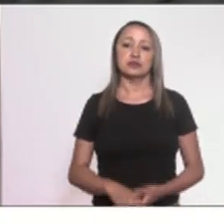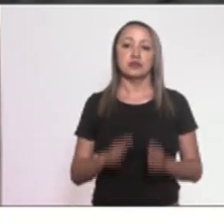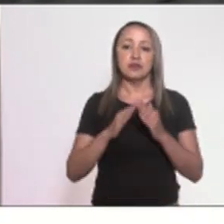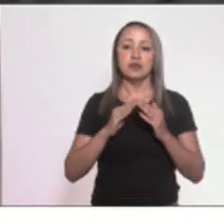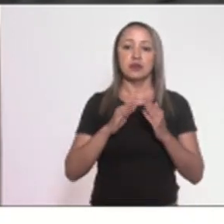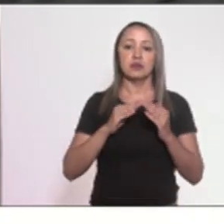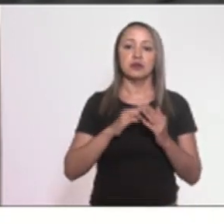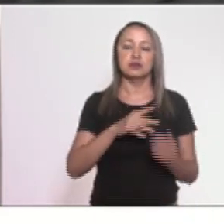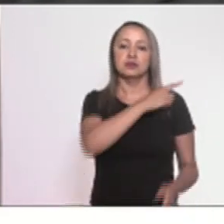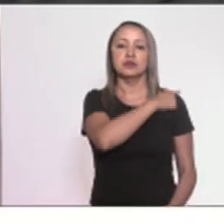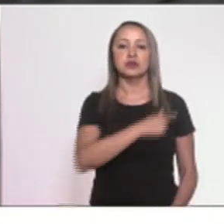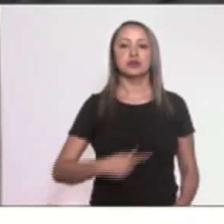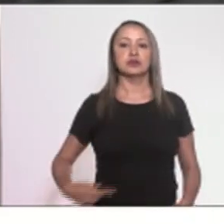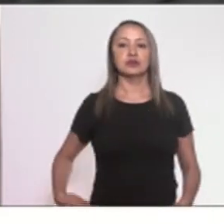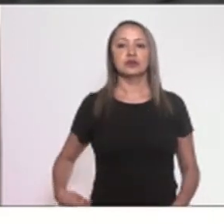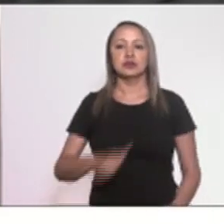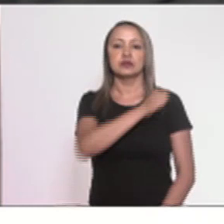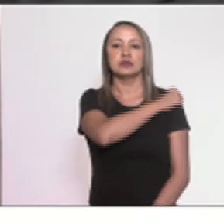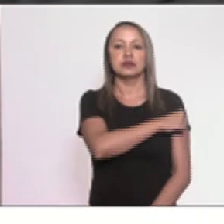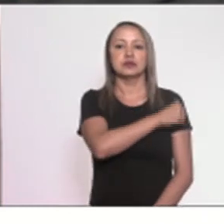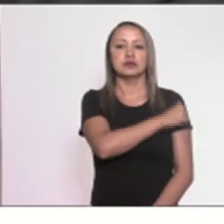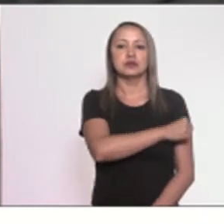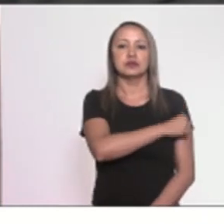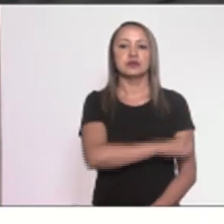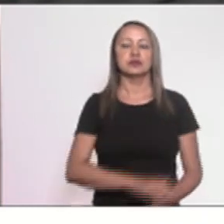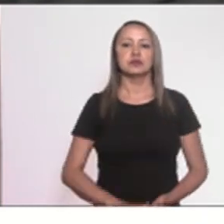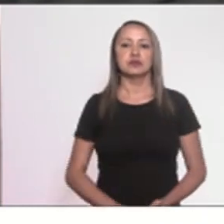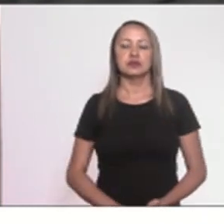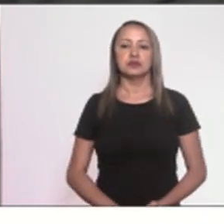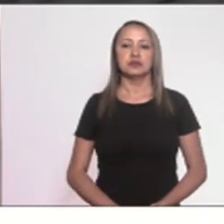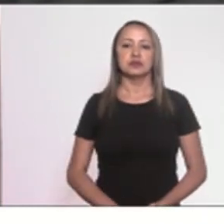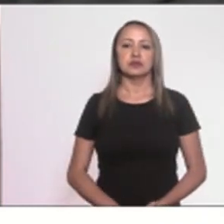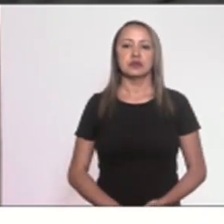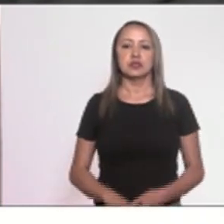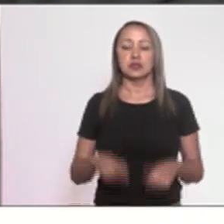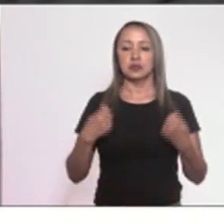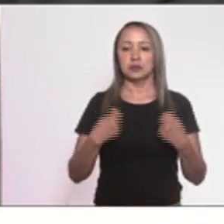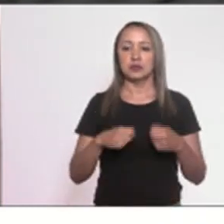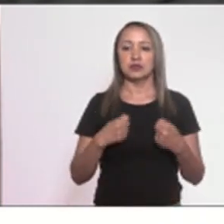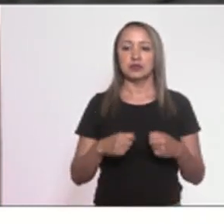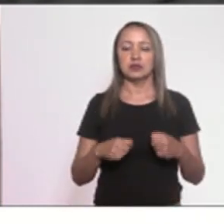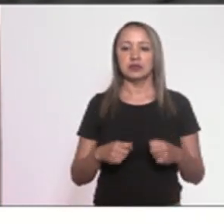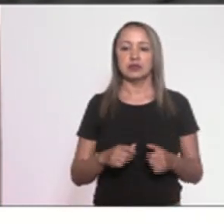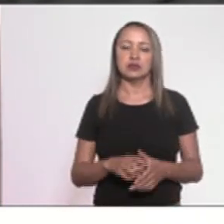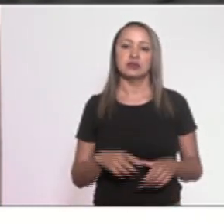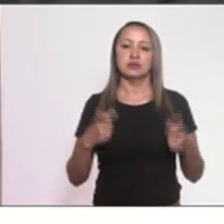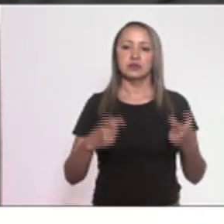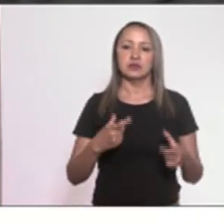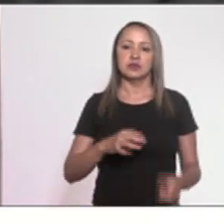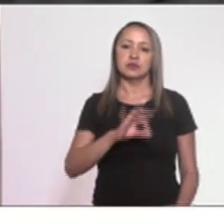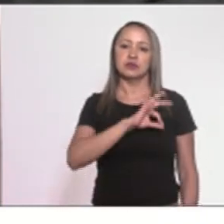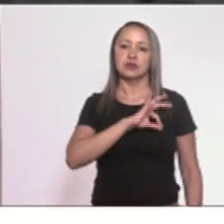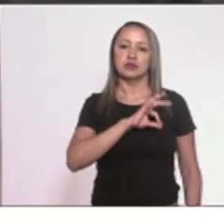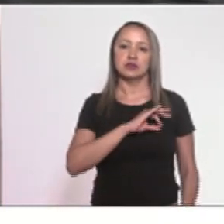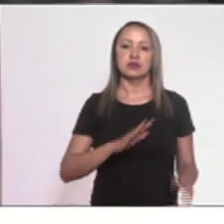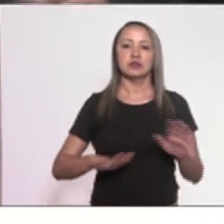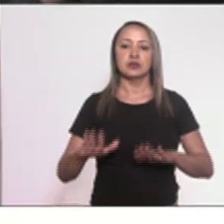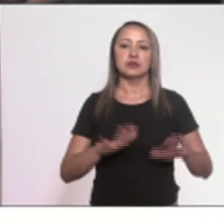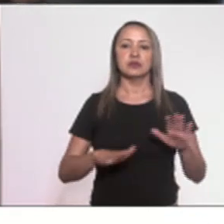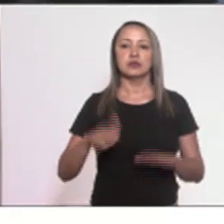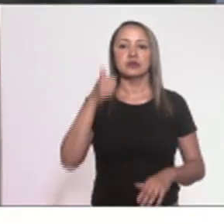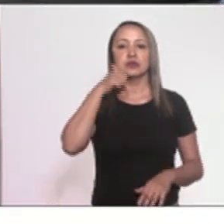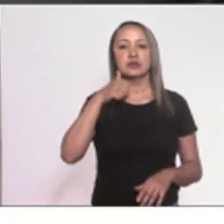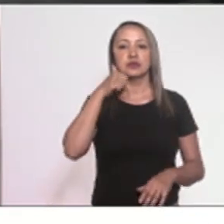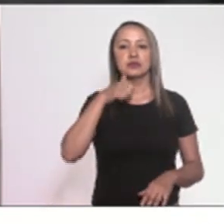Witson, o envio de mensagem dispondo sobre a criação e implantação de uma delegacia especializada de atendimento à mulher, DEAN, no município